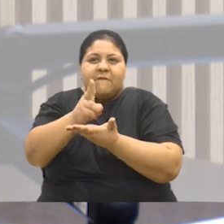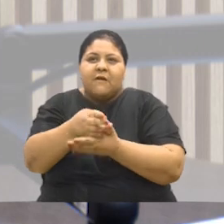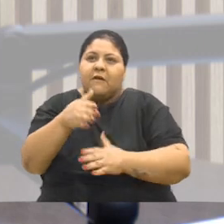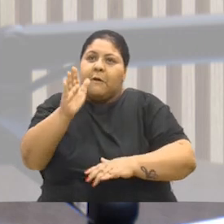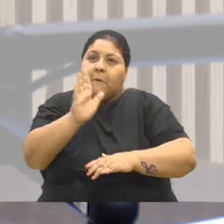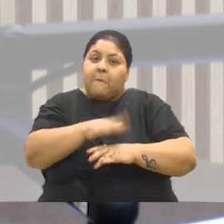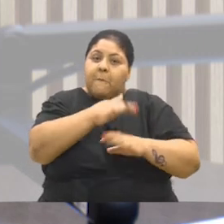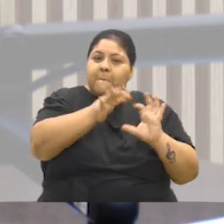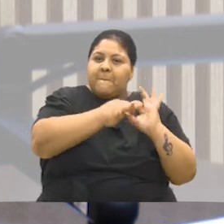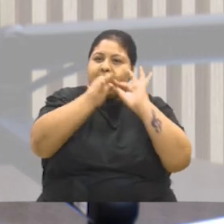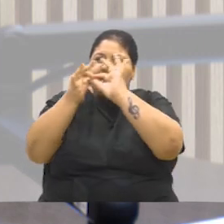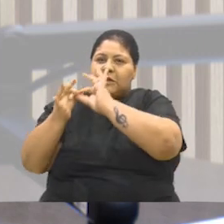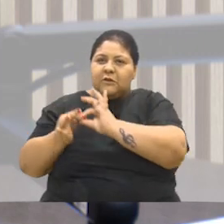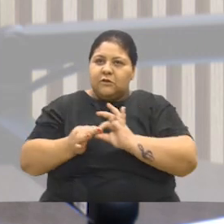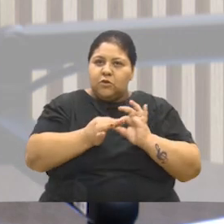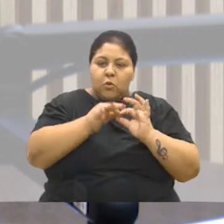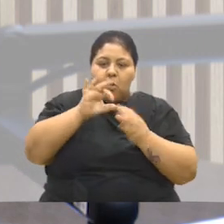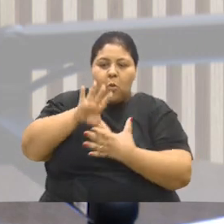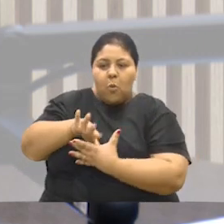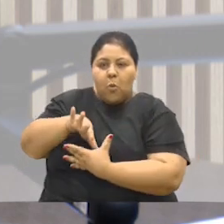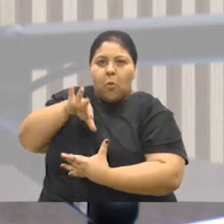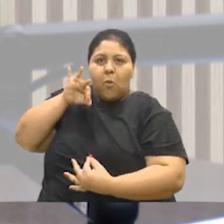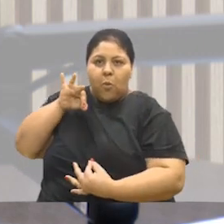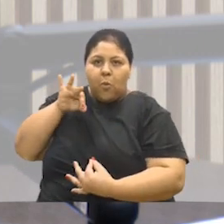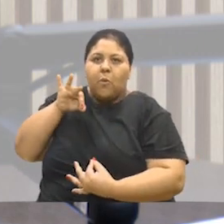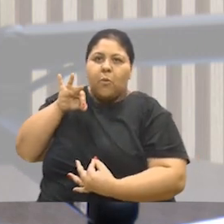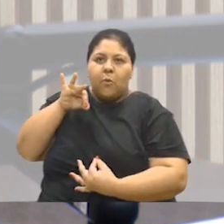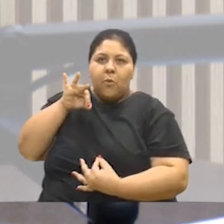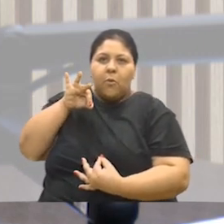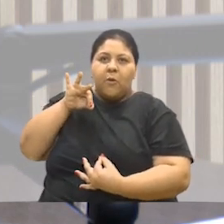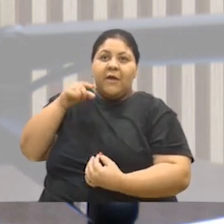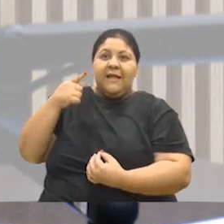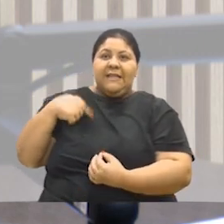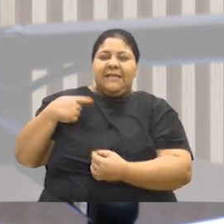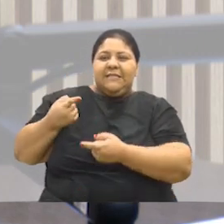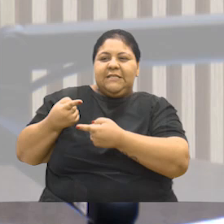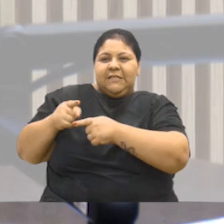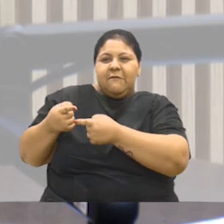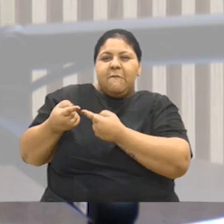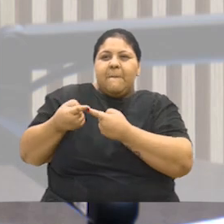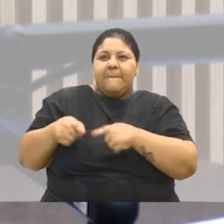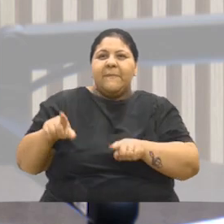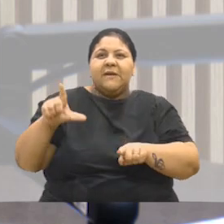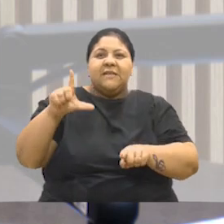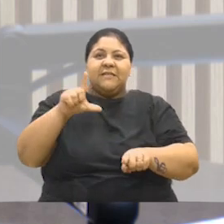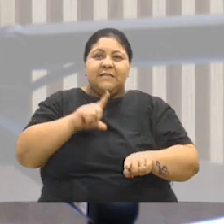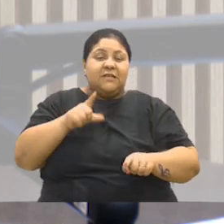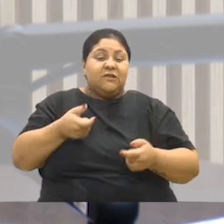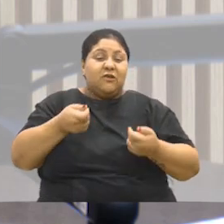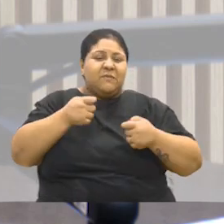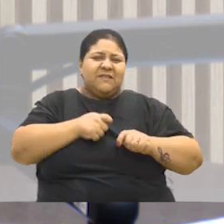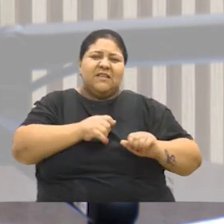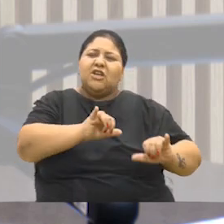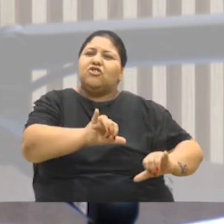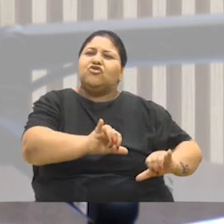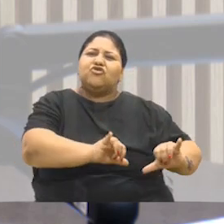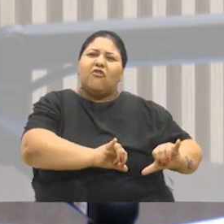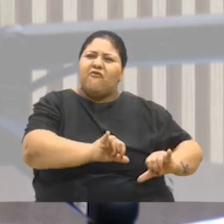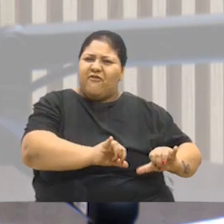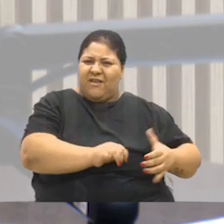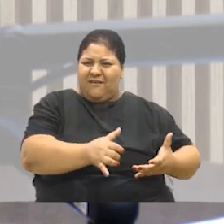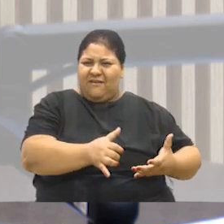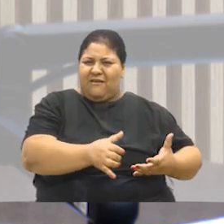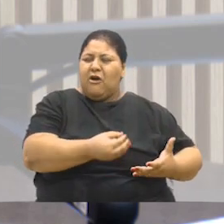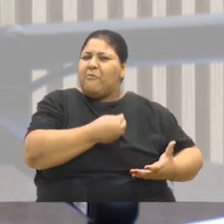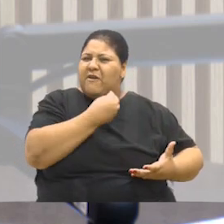espírito. A gente passa por desafios, mas a gente entende que a gente não precisa sofrer para passar por eles. A gente pode passar